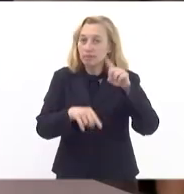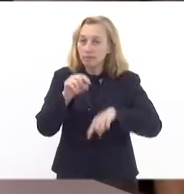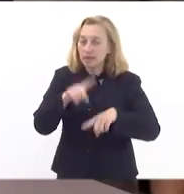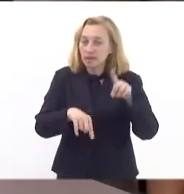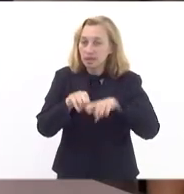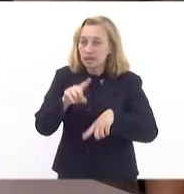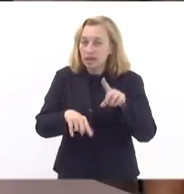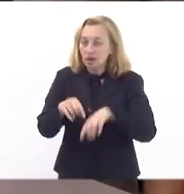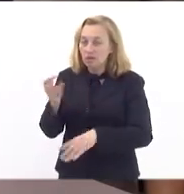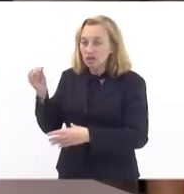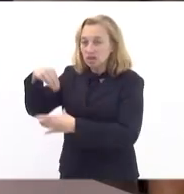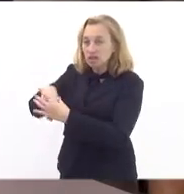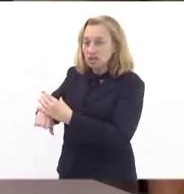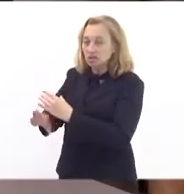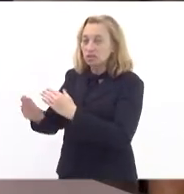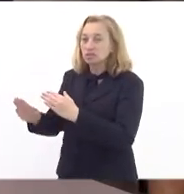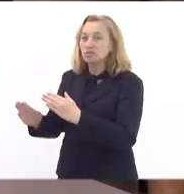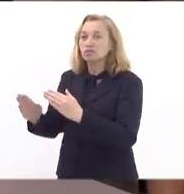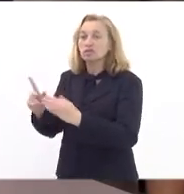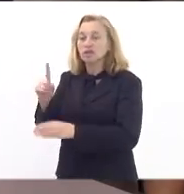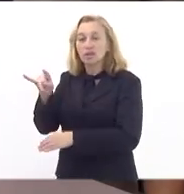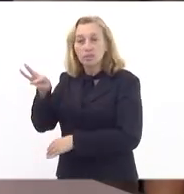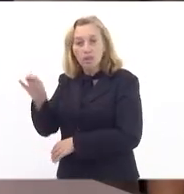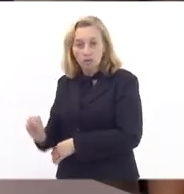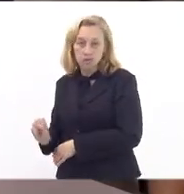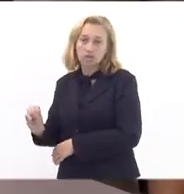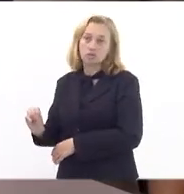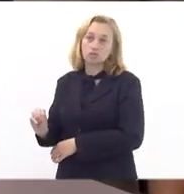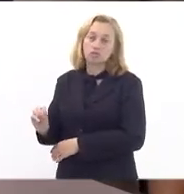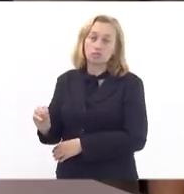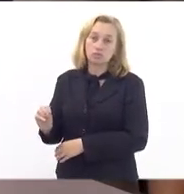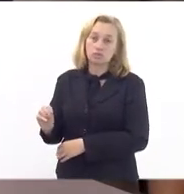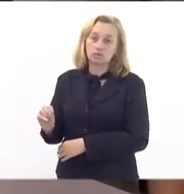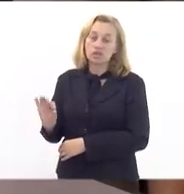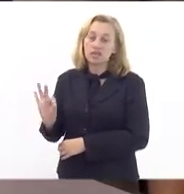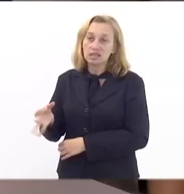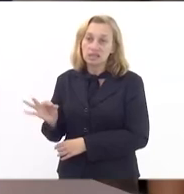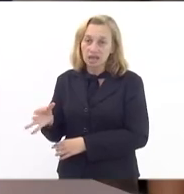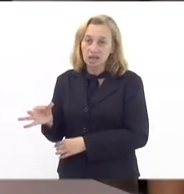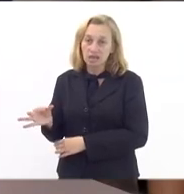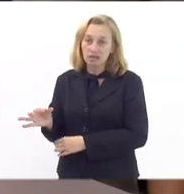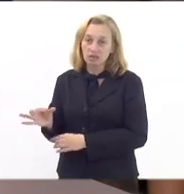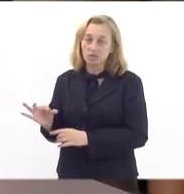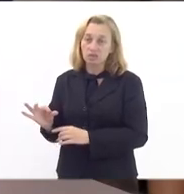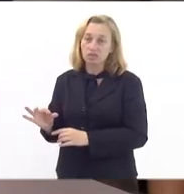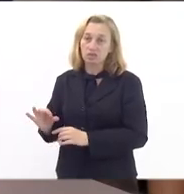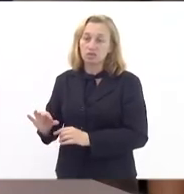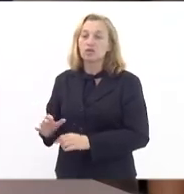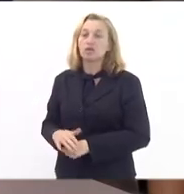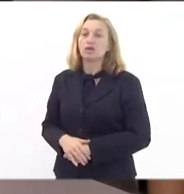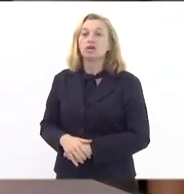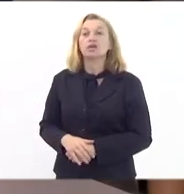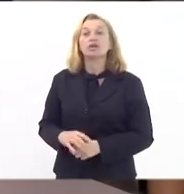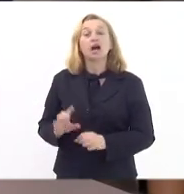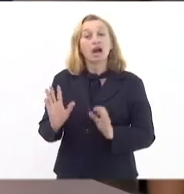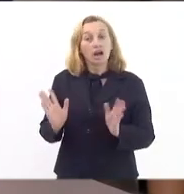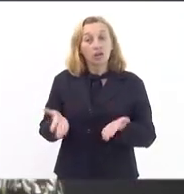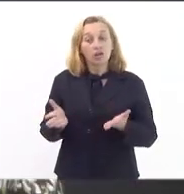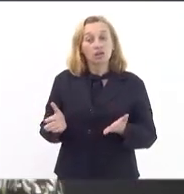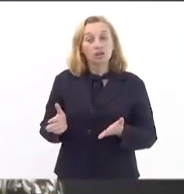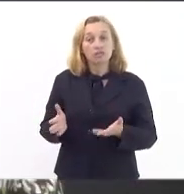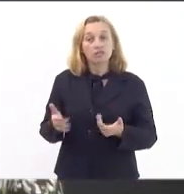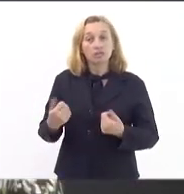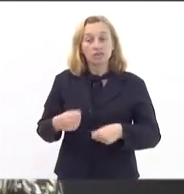é impossível o que a gente precisa de uma outra medida uma medida muito mais eficiente é a medida da prevenção